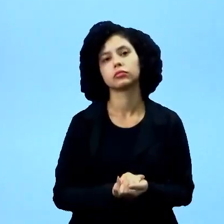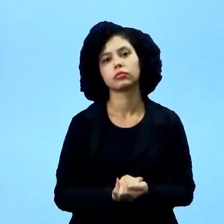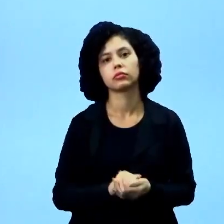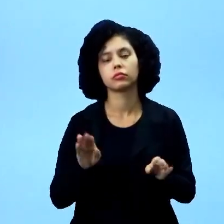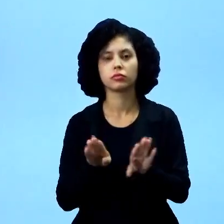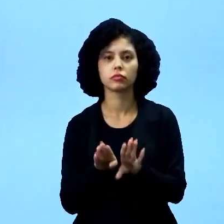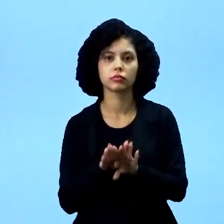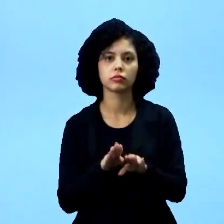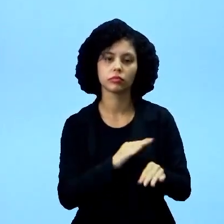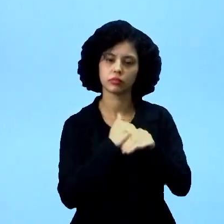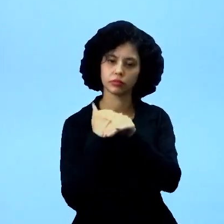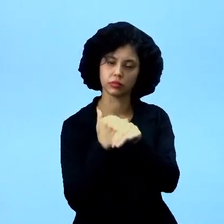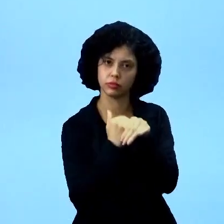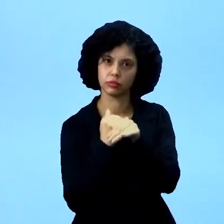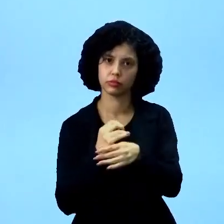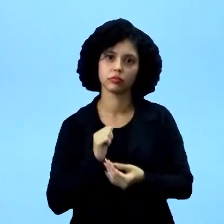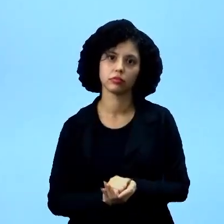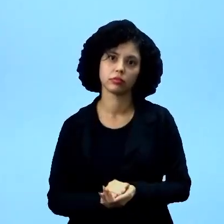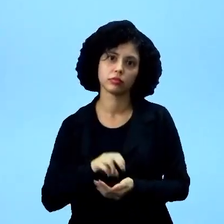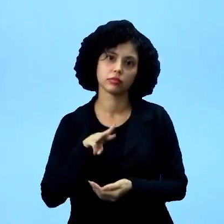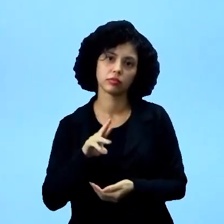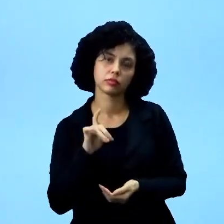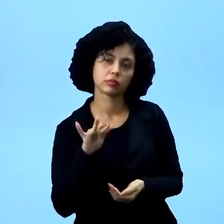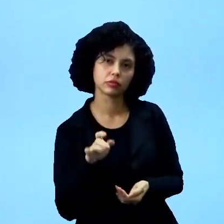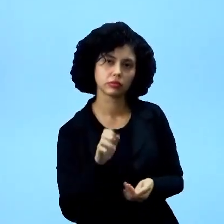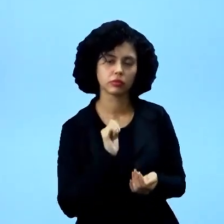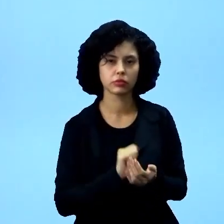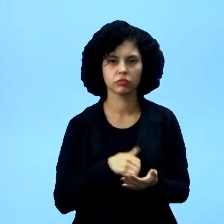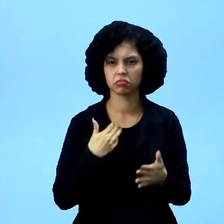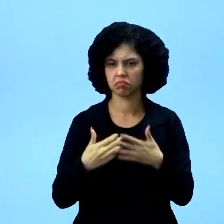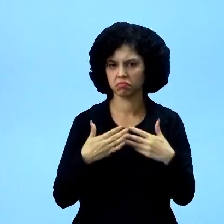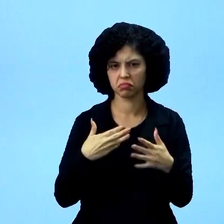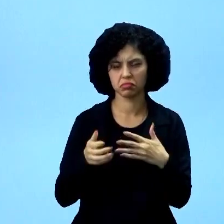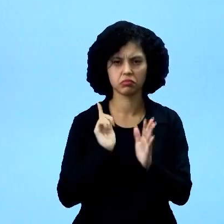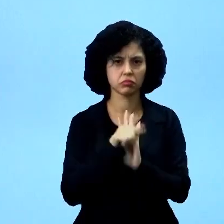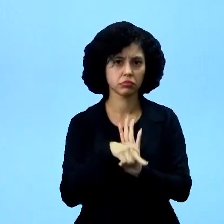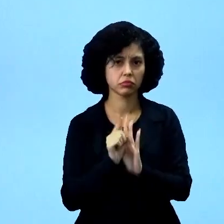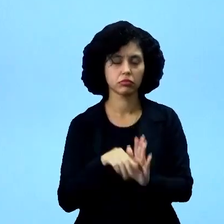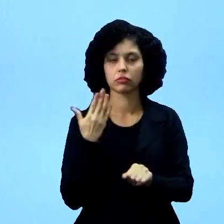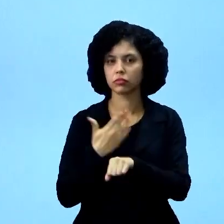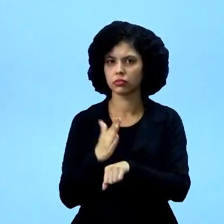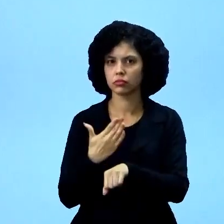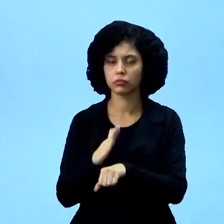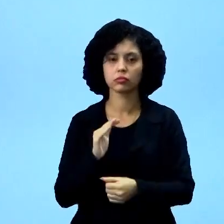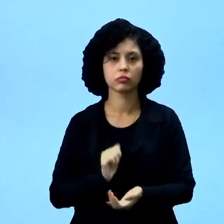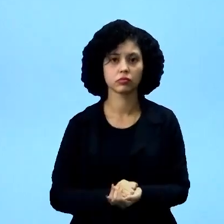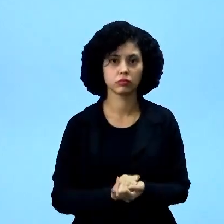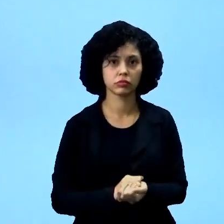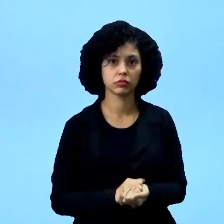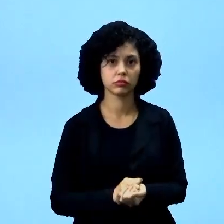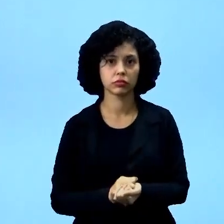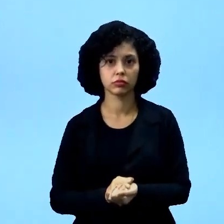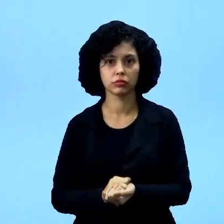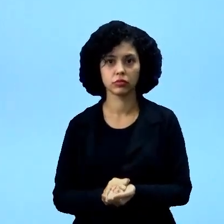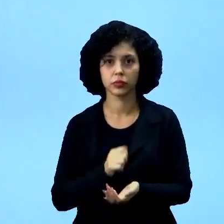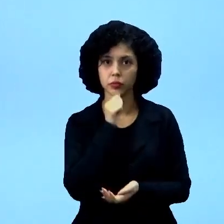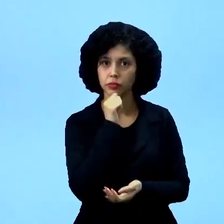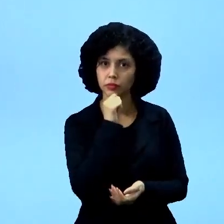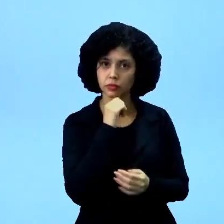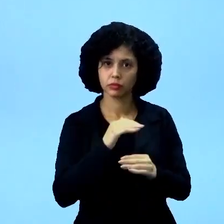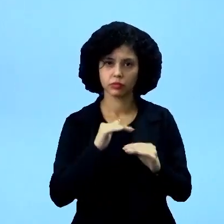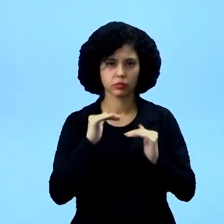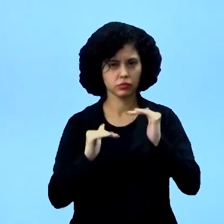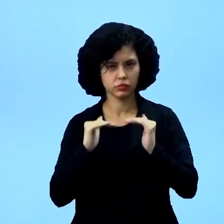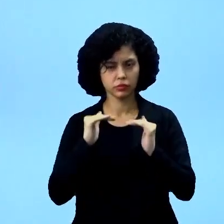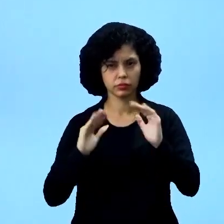a todos, e no caso da modalidade, independe de uma questão de gênero. A prática ela é disposta para todos e busca manter